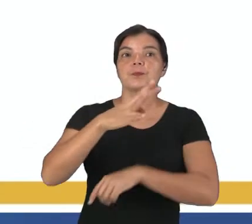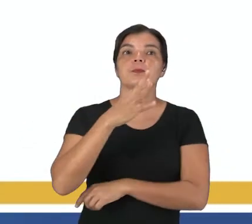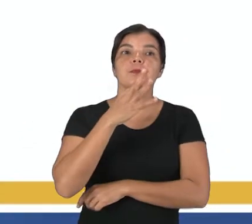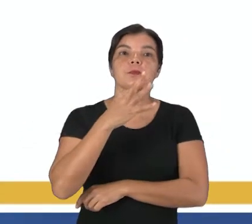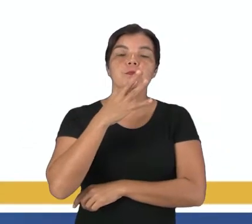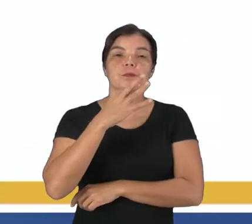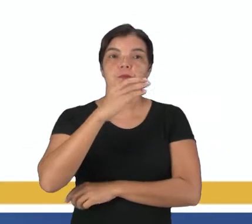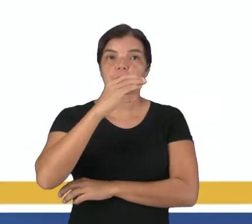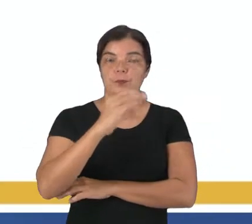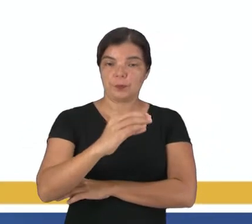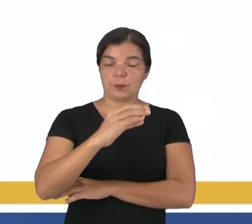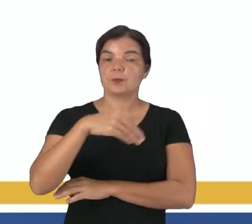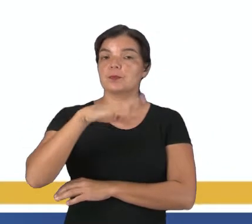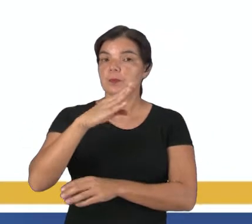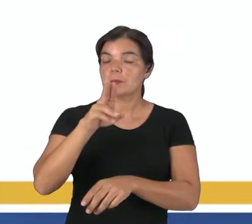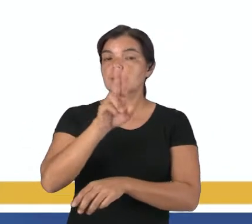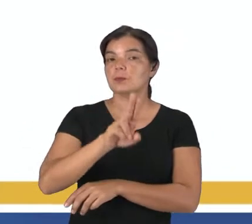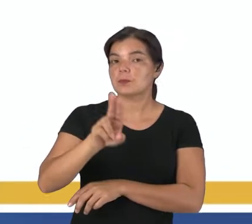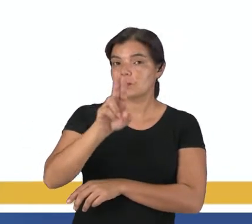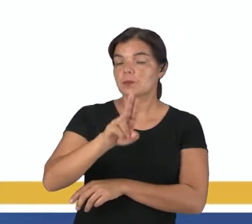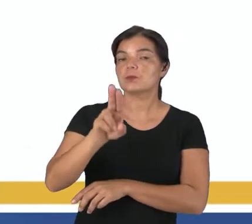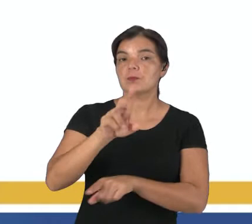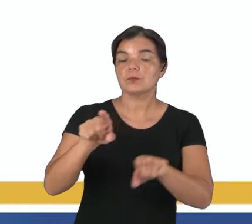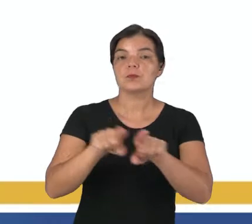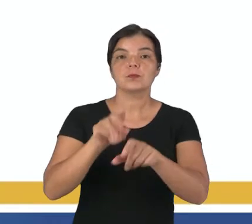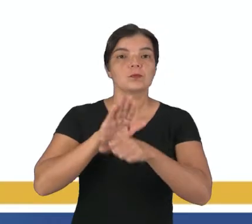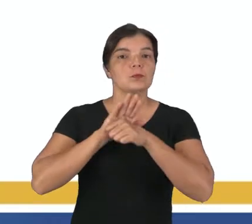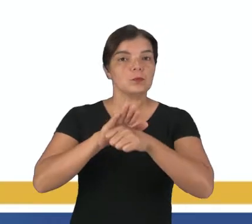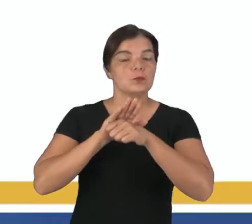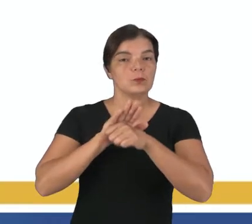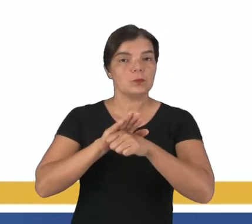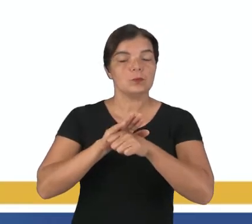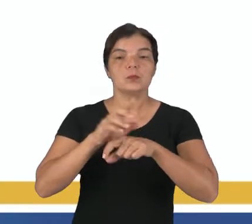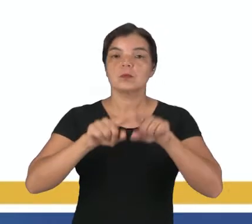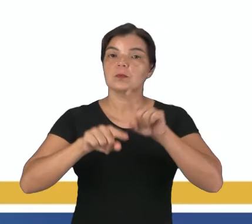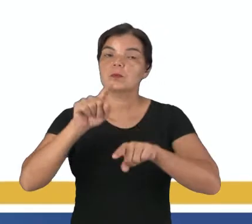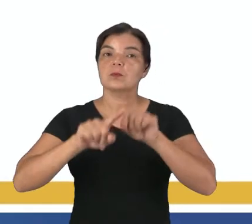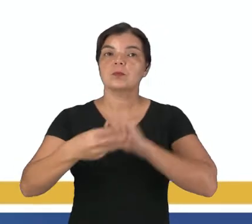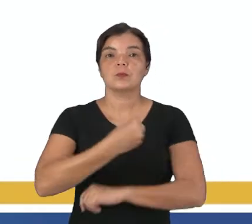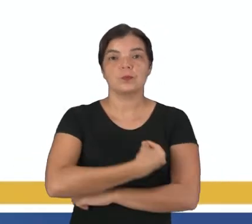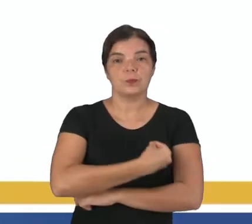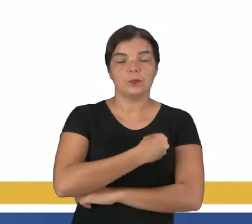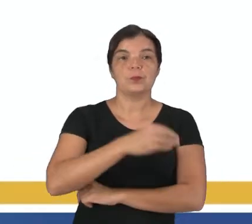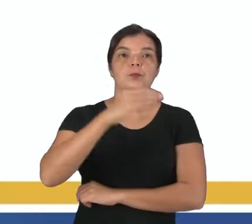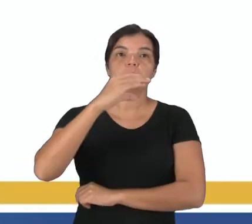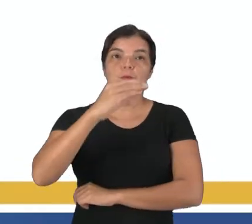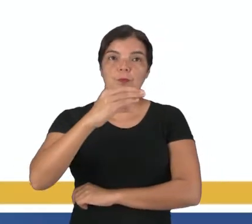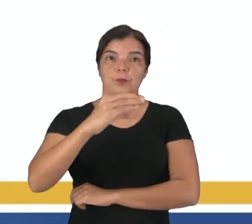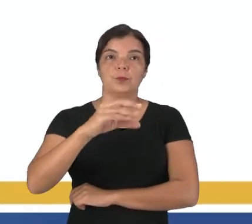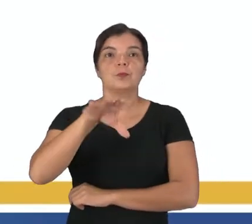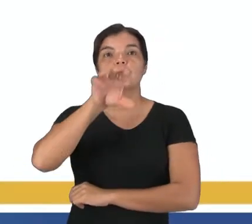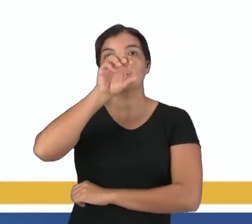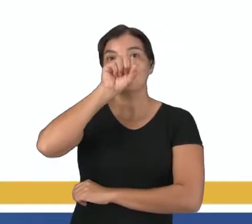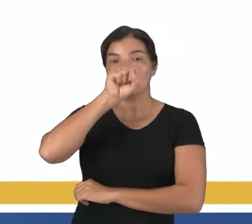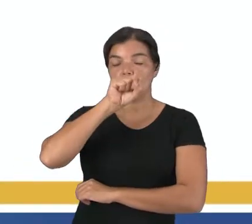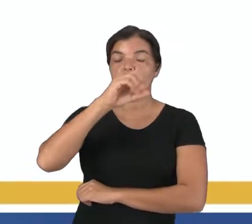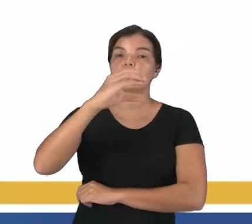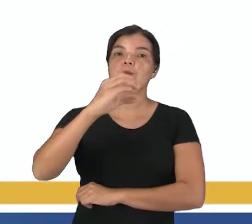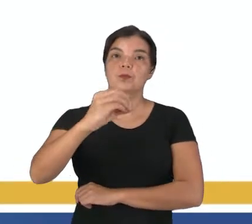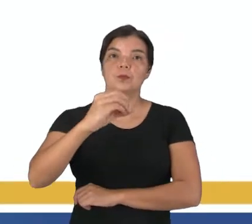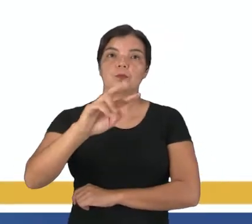no entanto os mais usuais né os que ajudam a formar a matéria viva são carbono eu